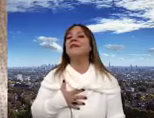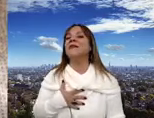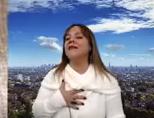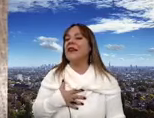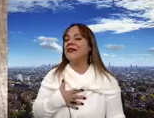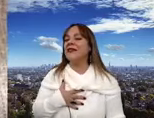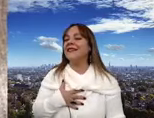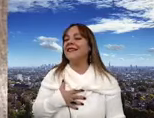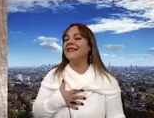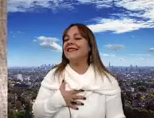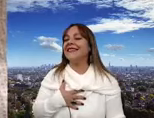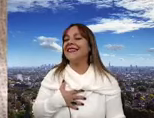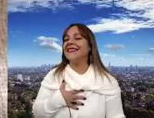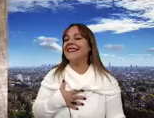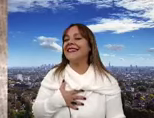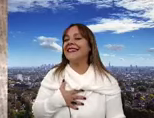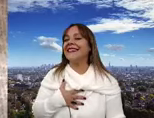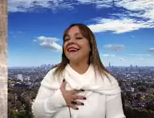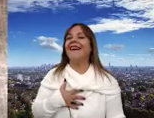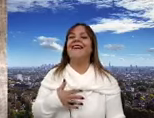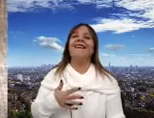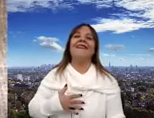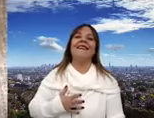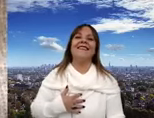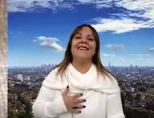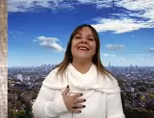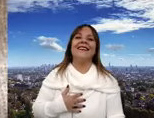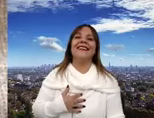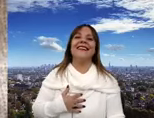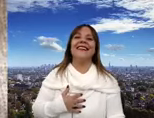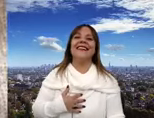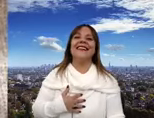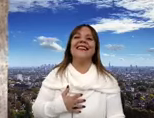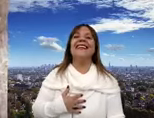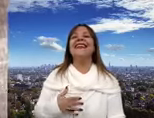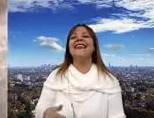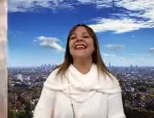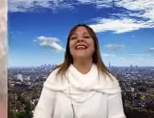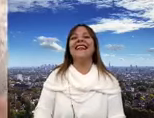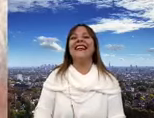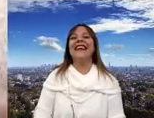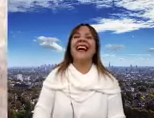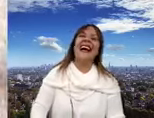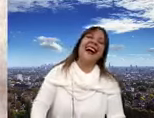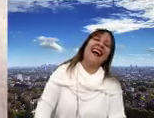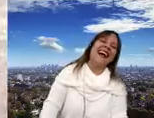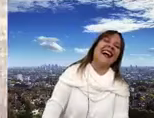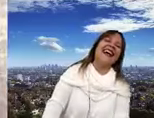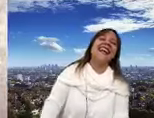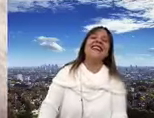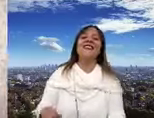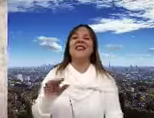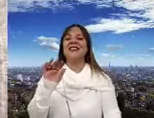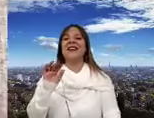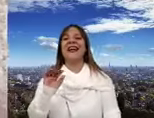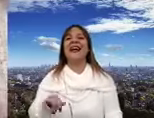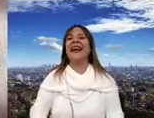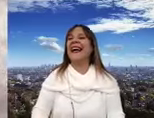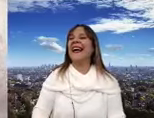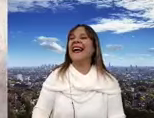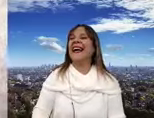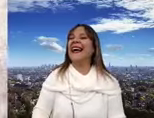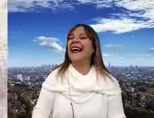Stephanie? Preparei Ai, uma declaração. Uma que pequena lindo! declaração. Ah, Não então, consegui gente. escrever tudo que eu